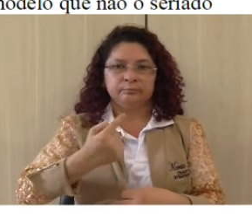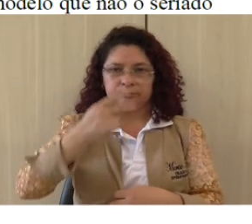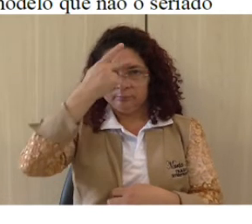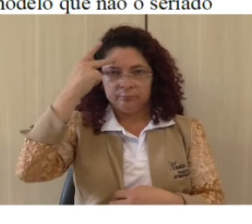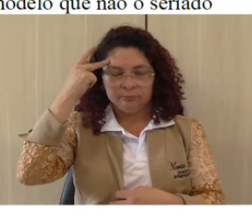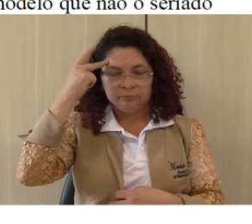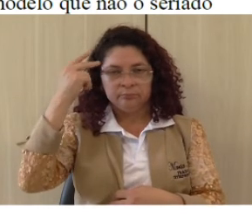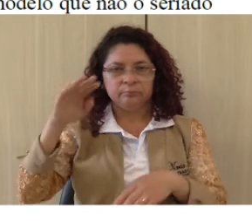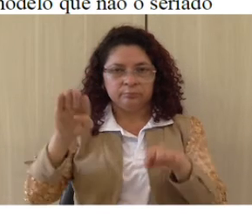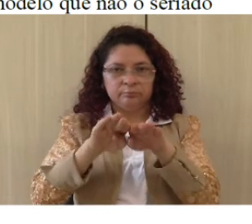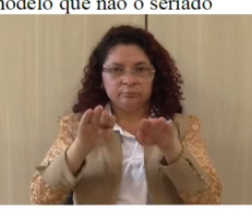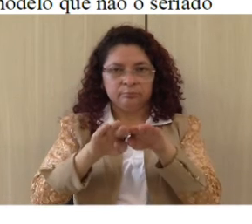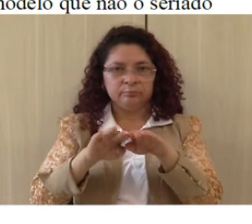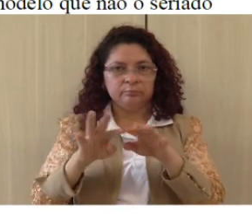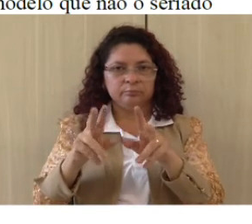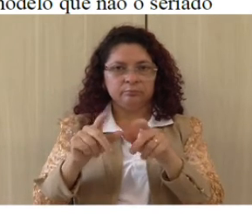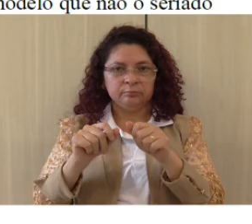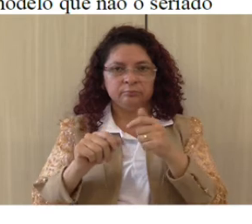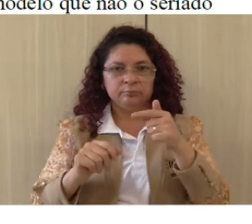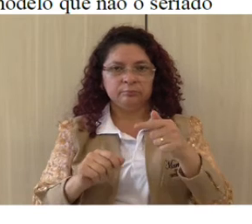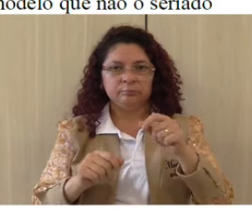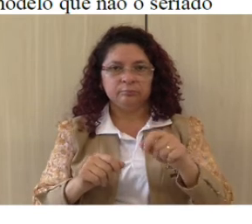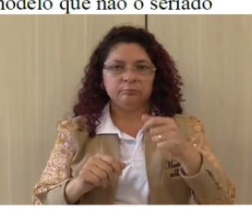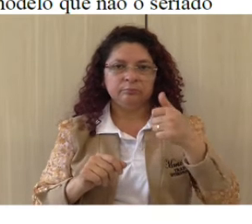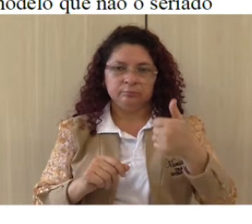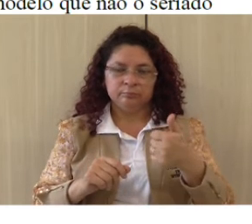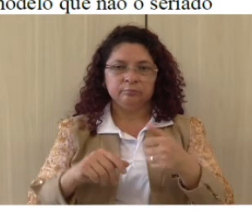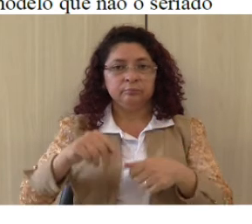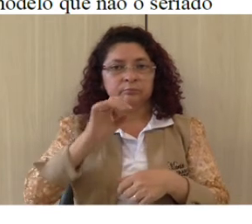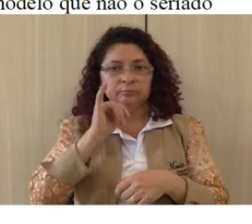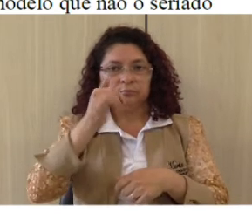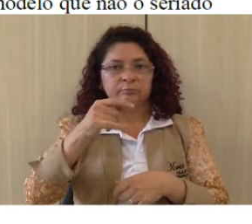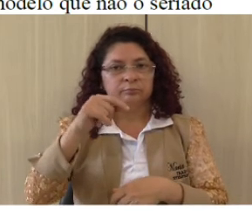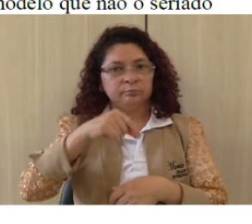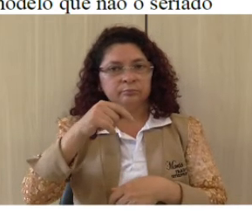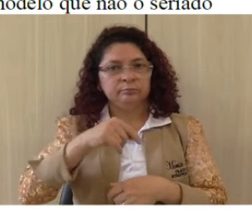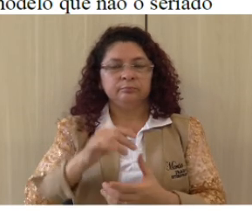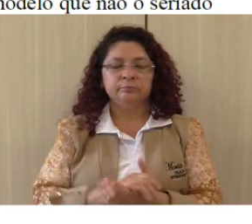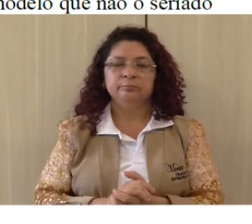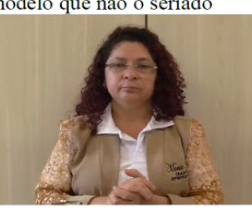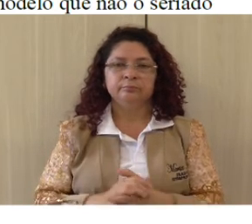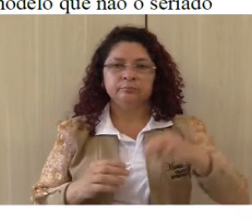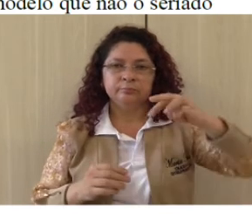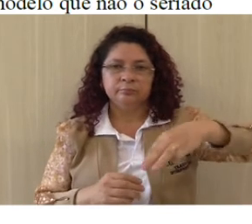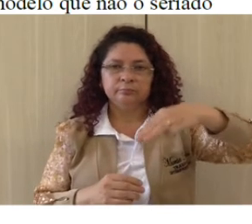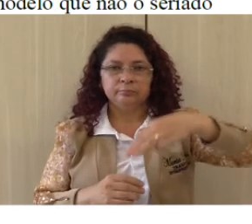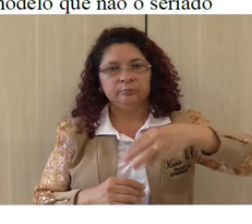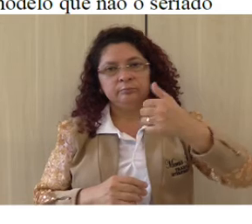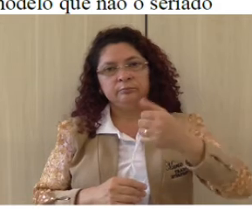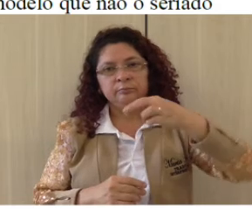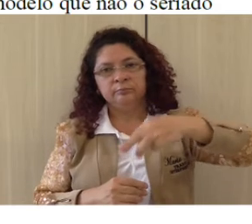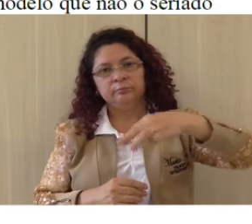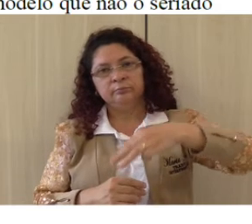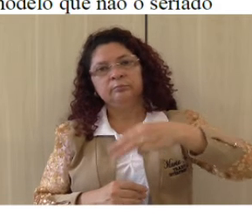de acordo com a fórmula constante no item 7.1 deste edital, em que MM1,